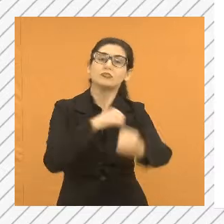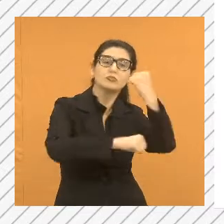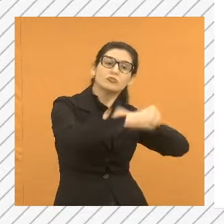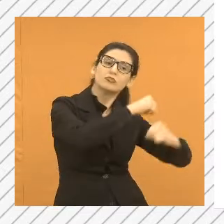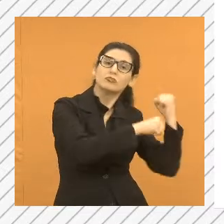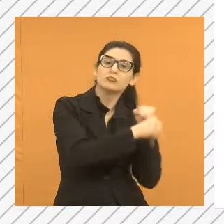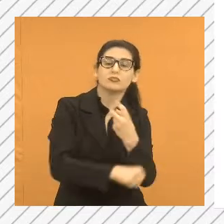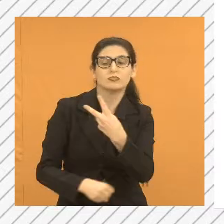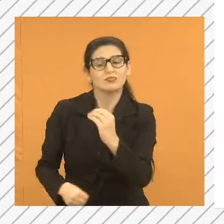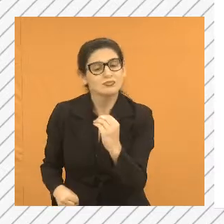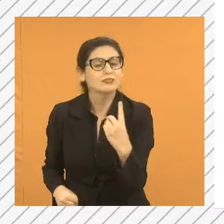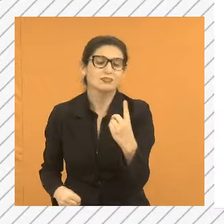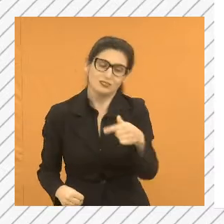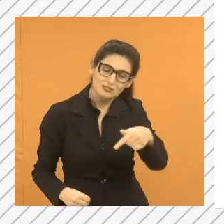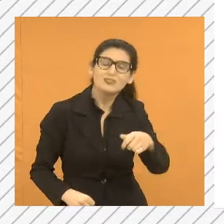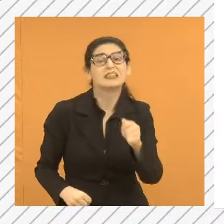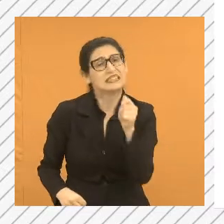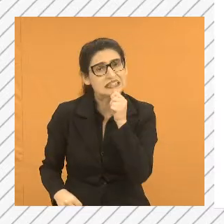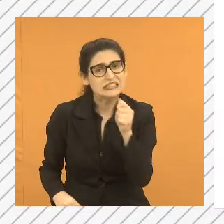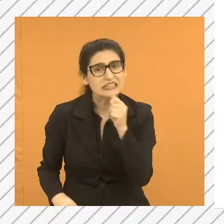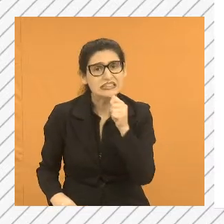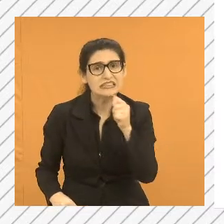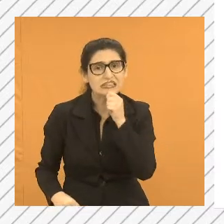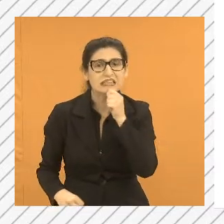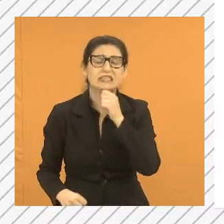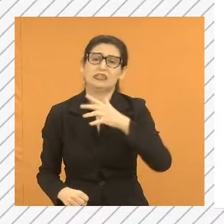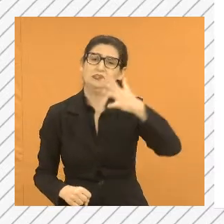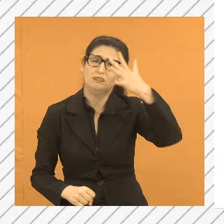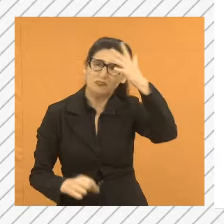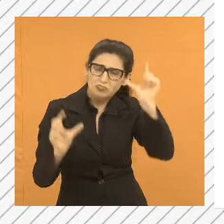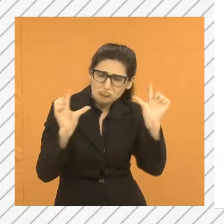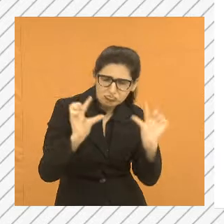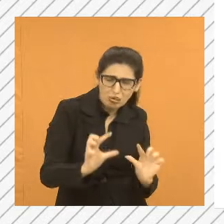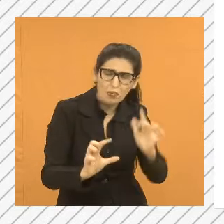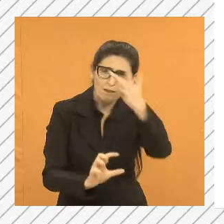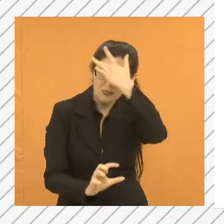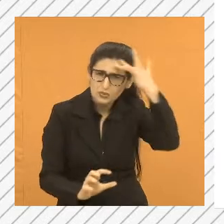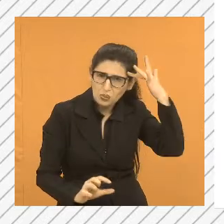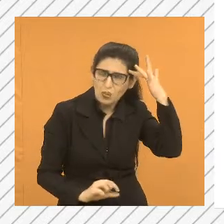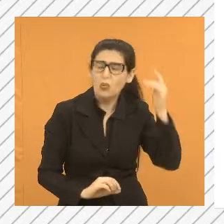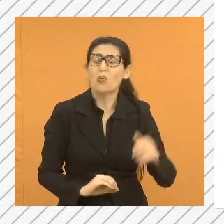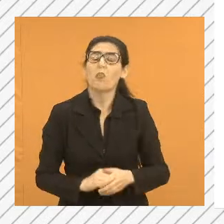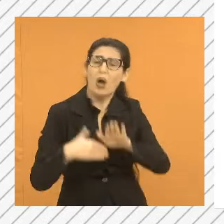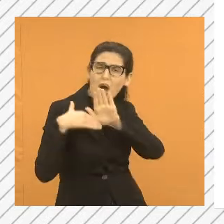2017 ainda atendíamos uma demanda reprimida em função